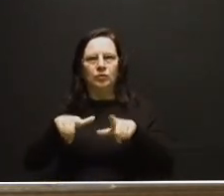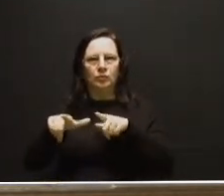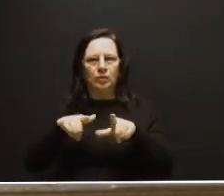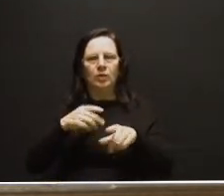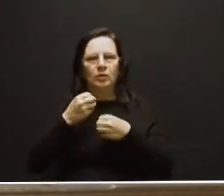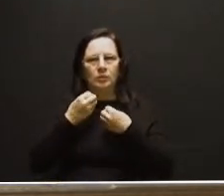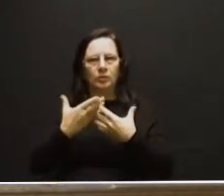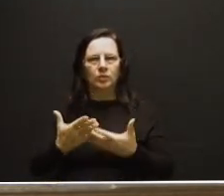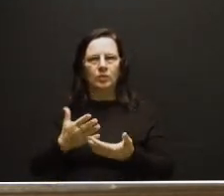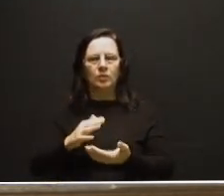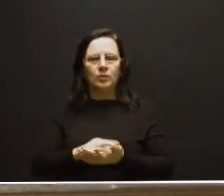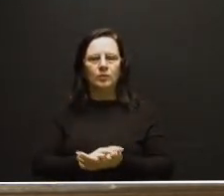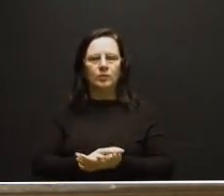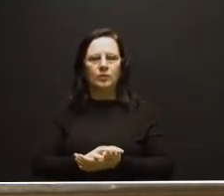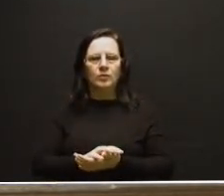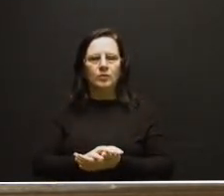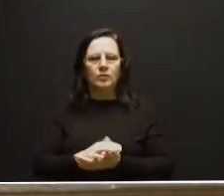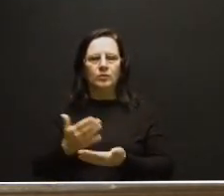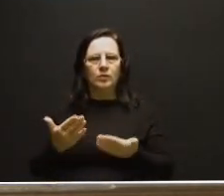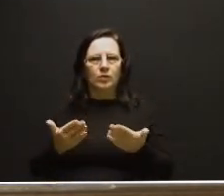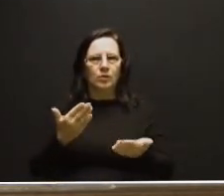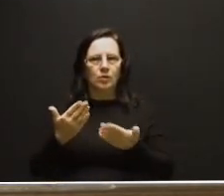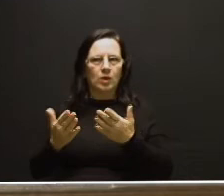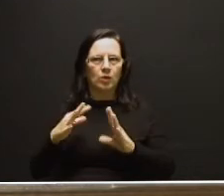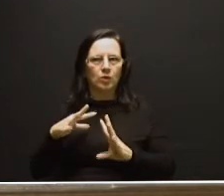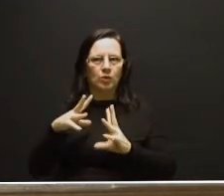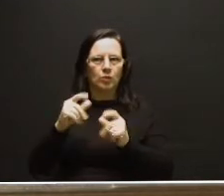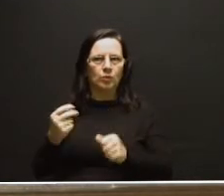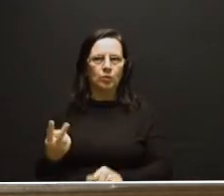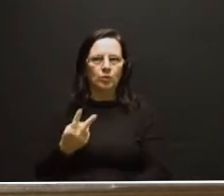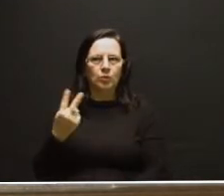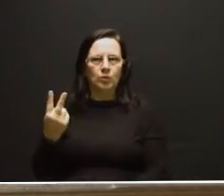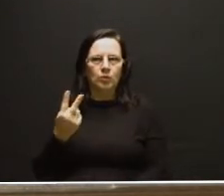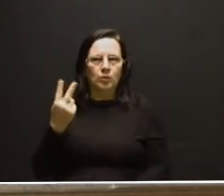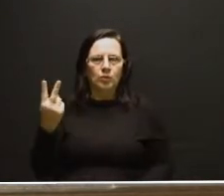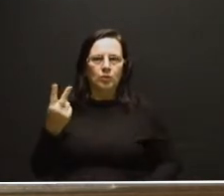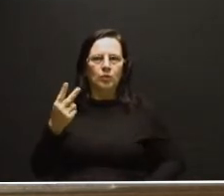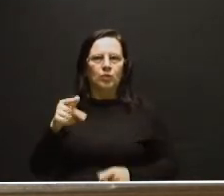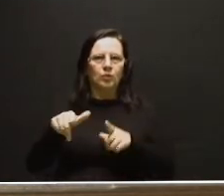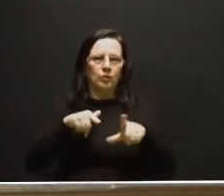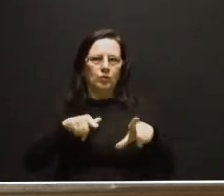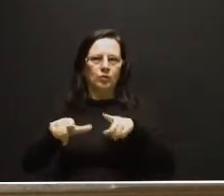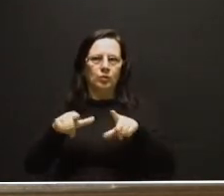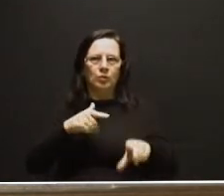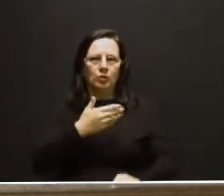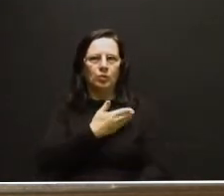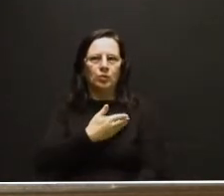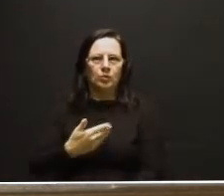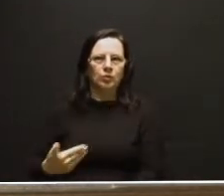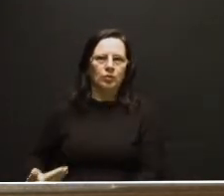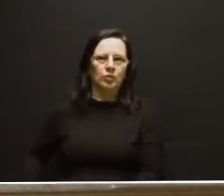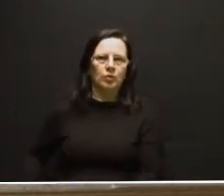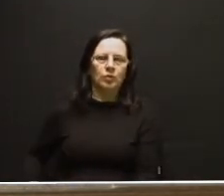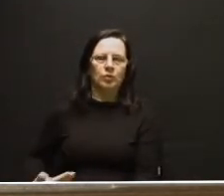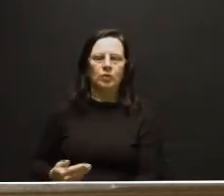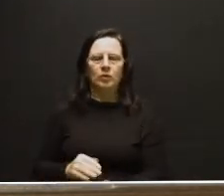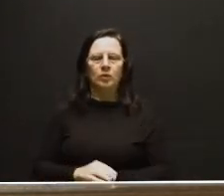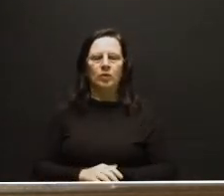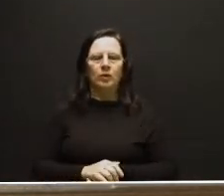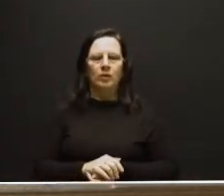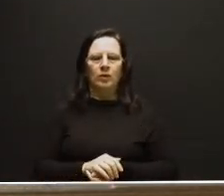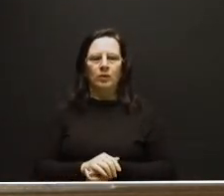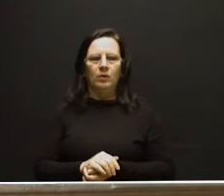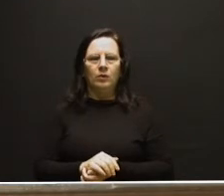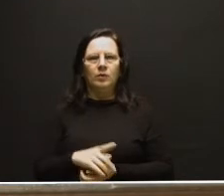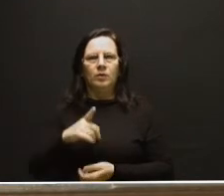acho que qualquer gestor no mundo que valoriza o funcionário público ele terá uma